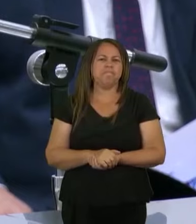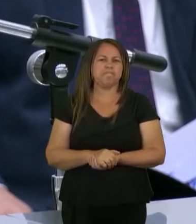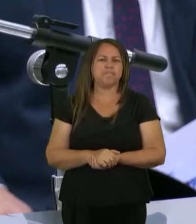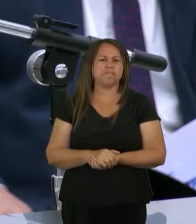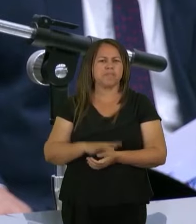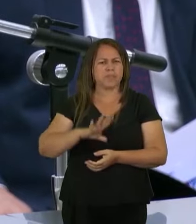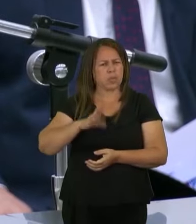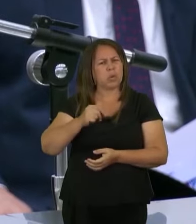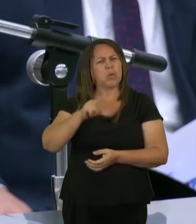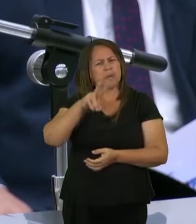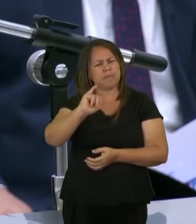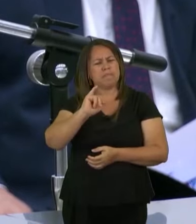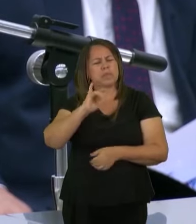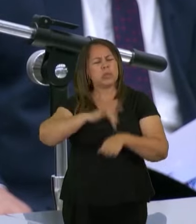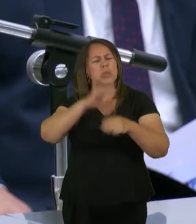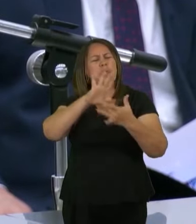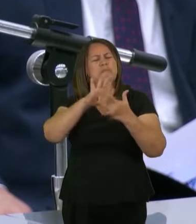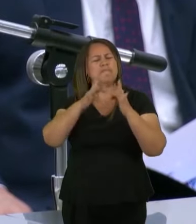Toca em Jesus.